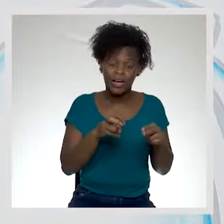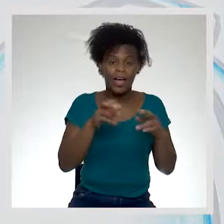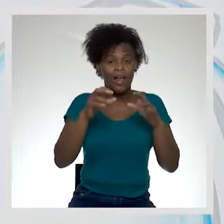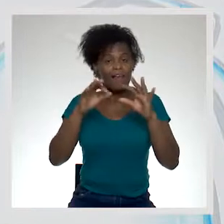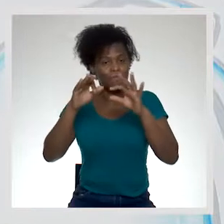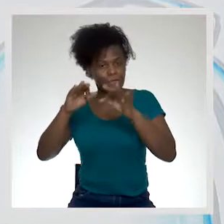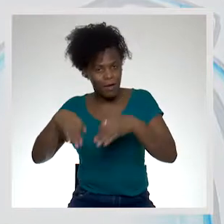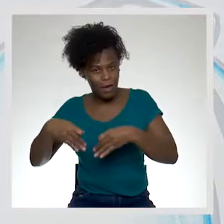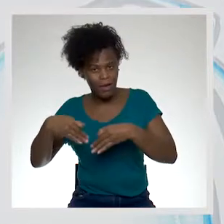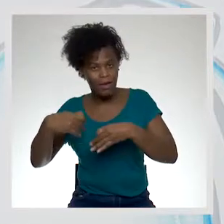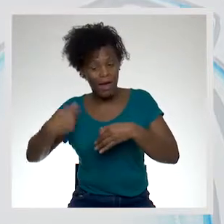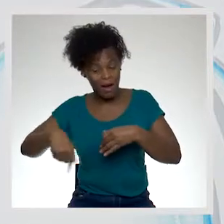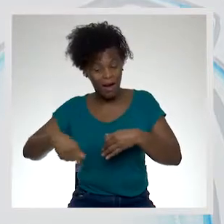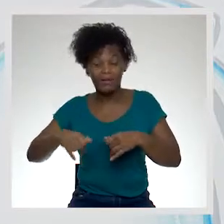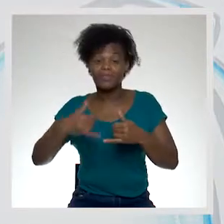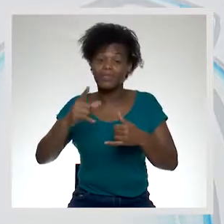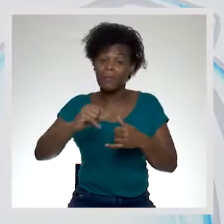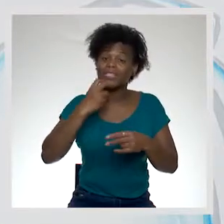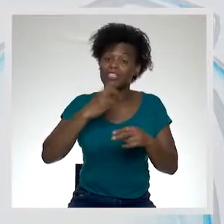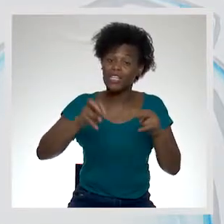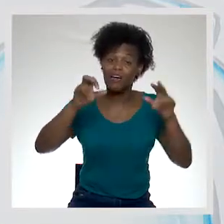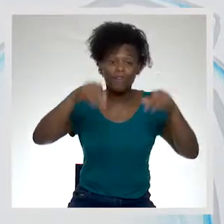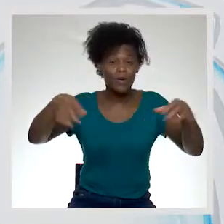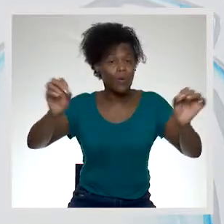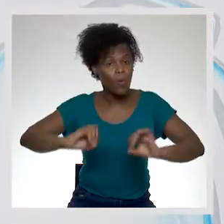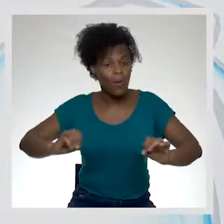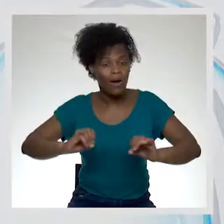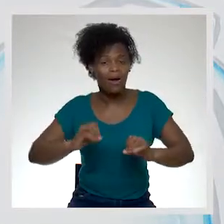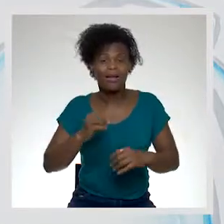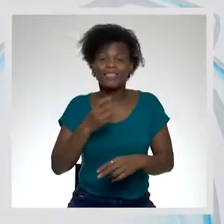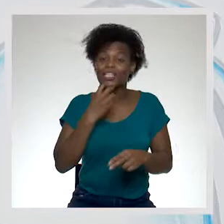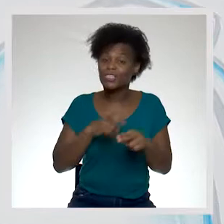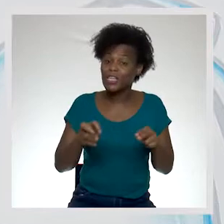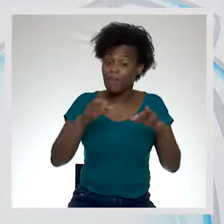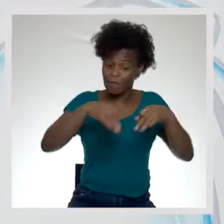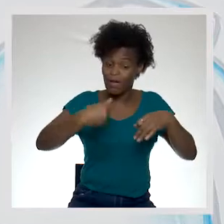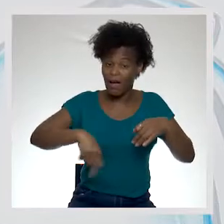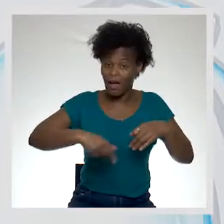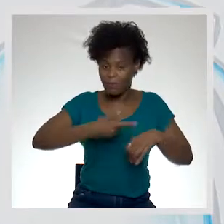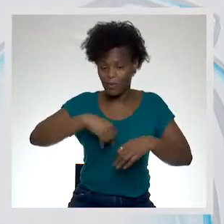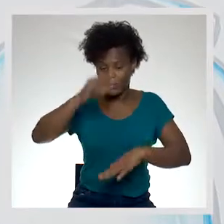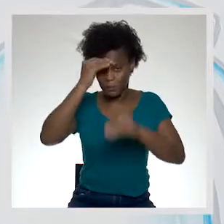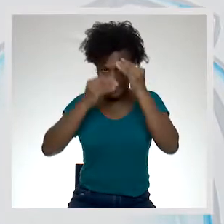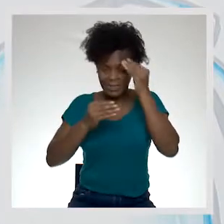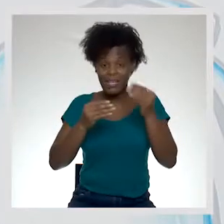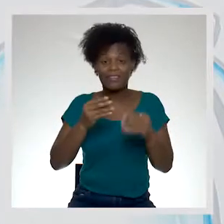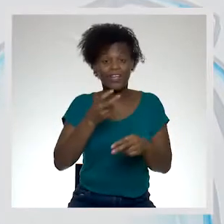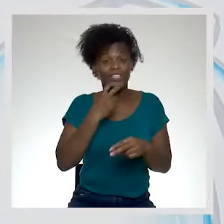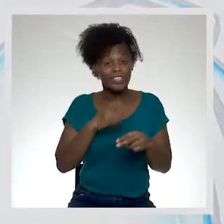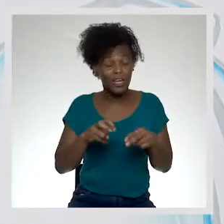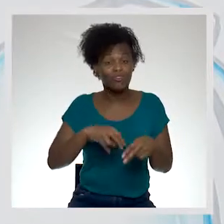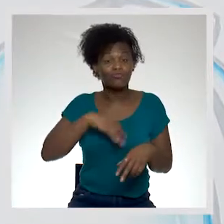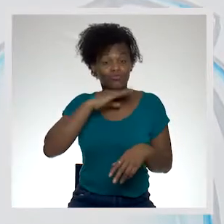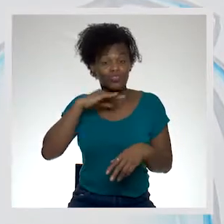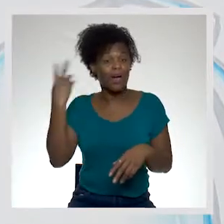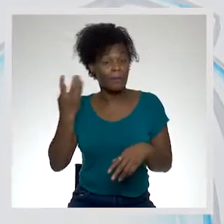não renováveis. Não renováveis, como todos nós já aprendemos aqui, são energias poluentes que